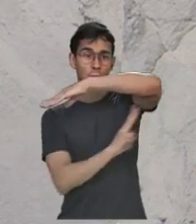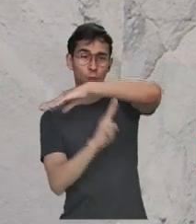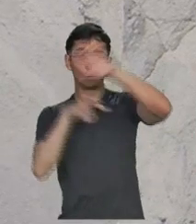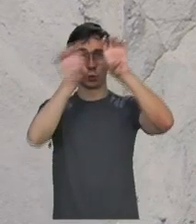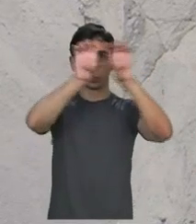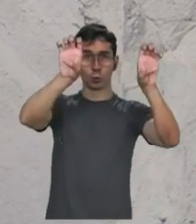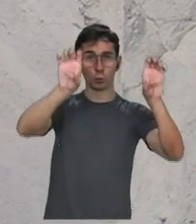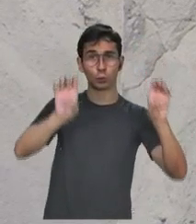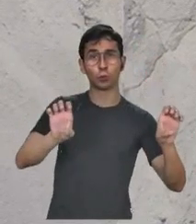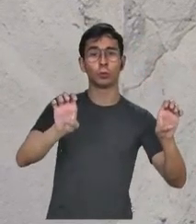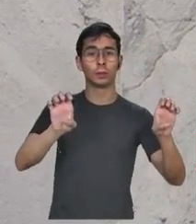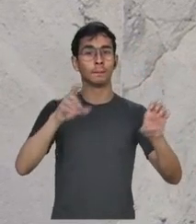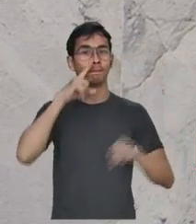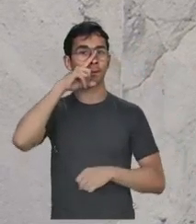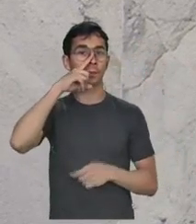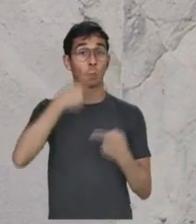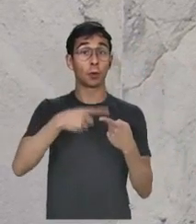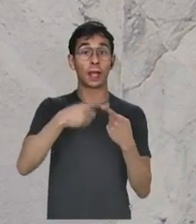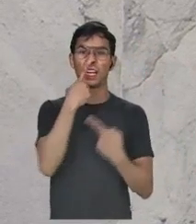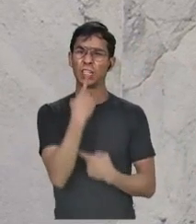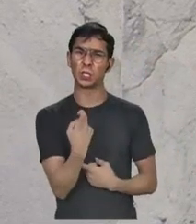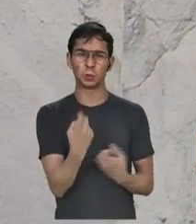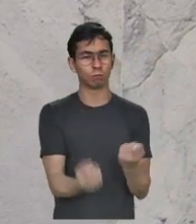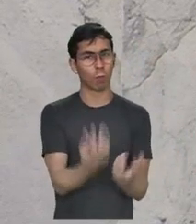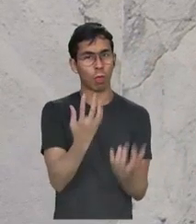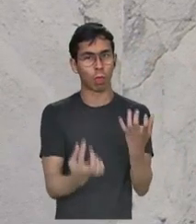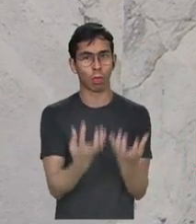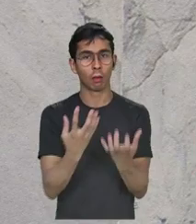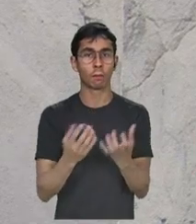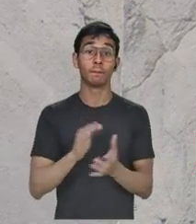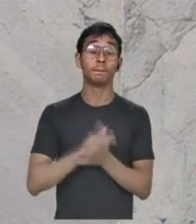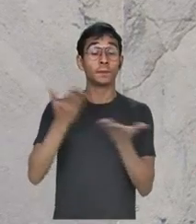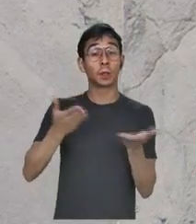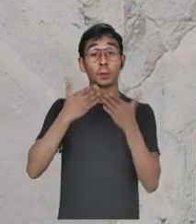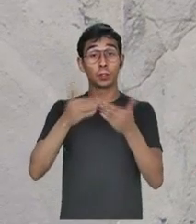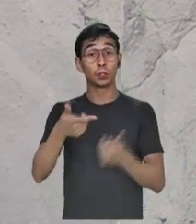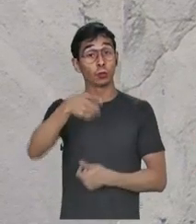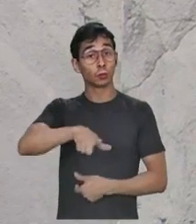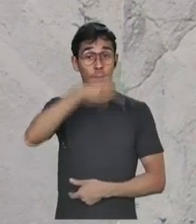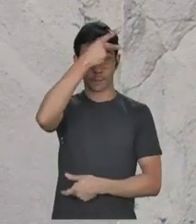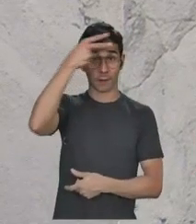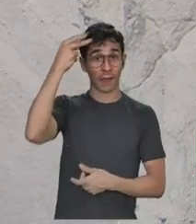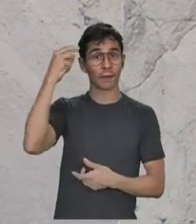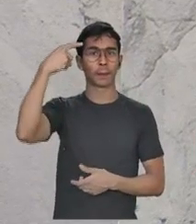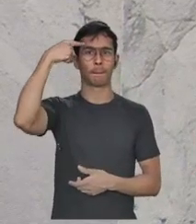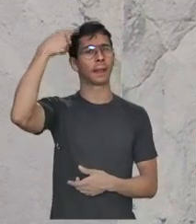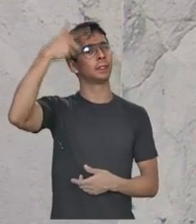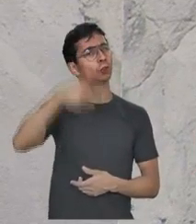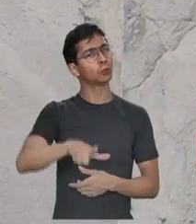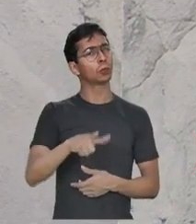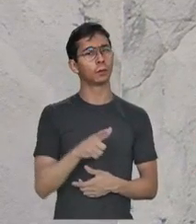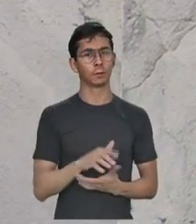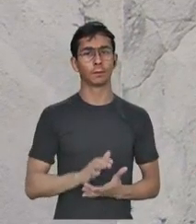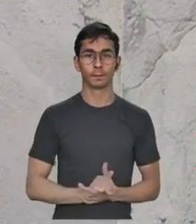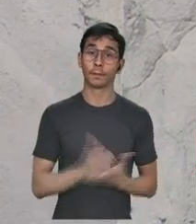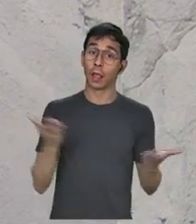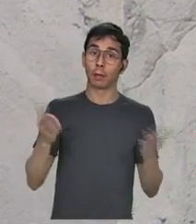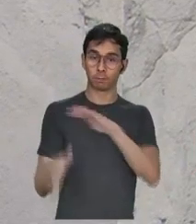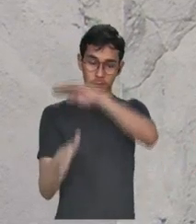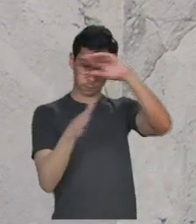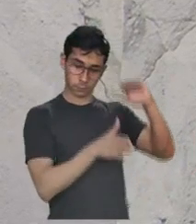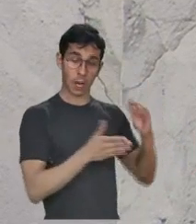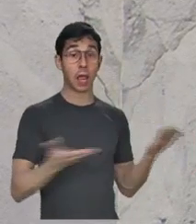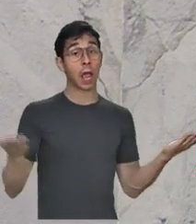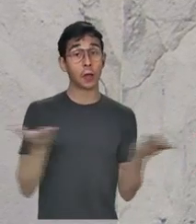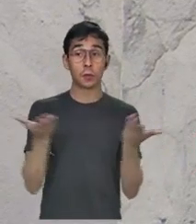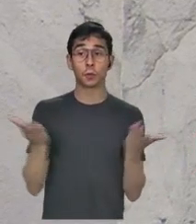localizado em baixo então senhor prefeito eu quero a equipe de mais uma vez para que reconsidere e fechando uma intervenção de hoje fui presidente